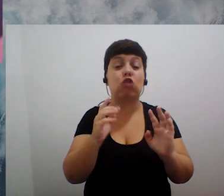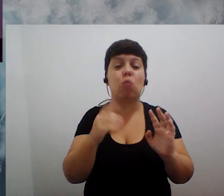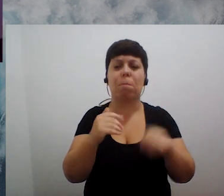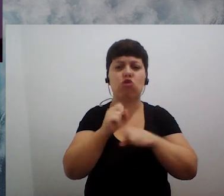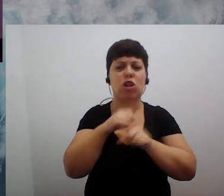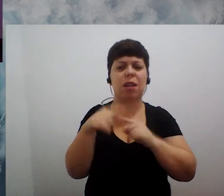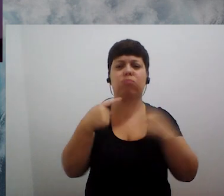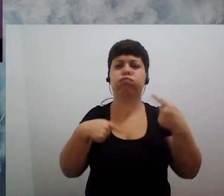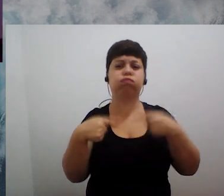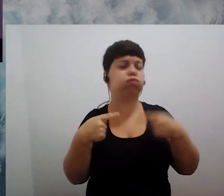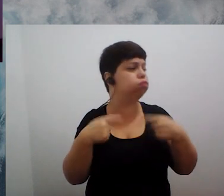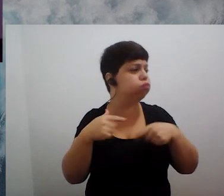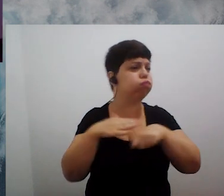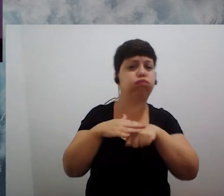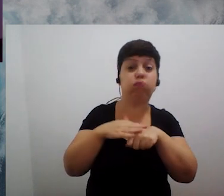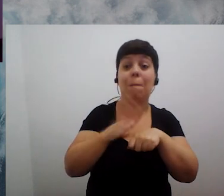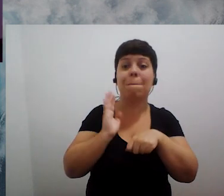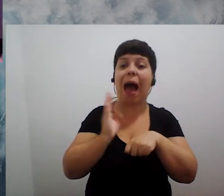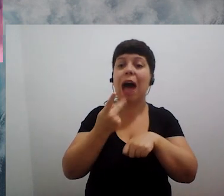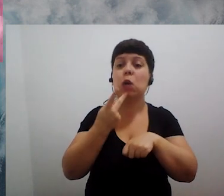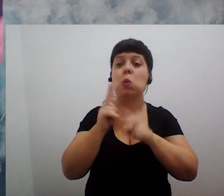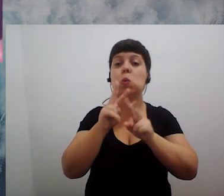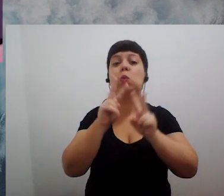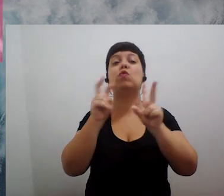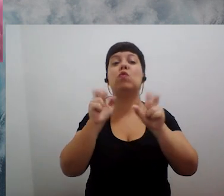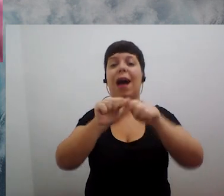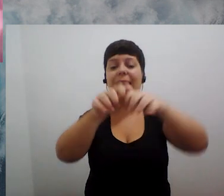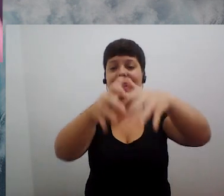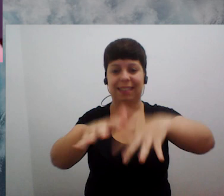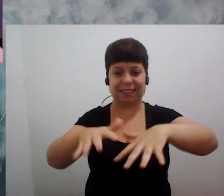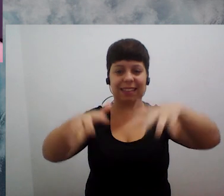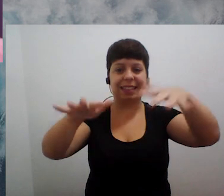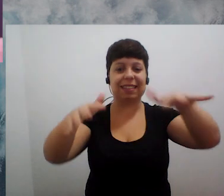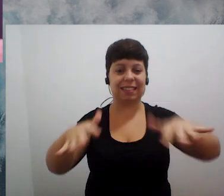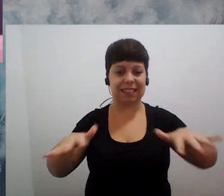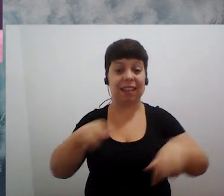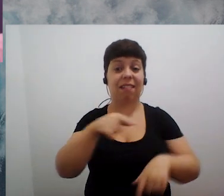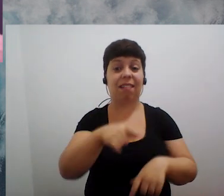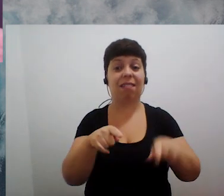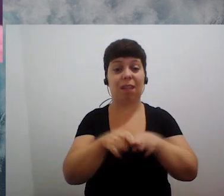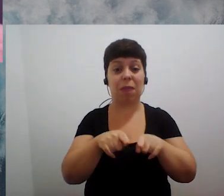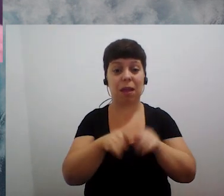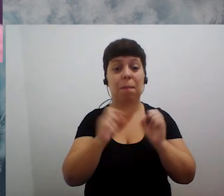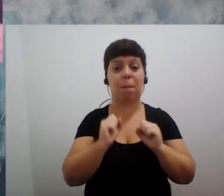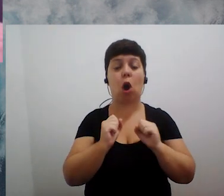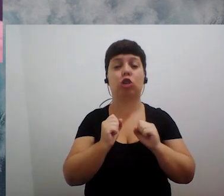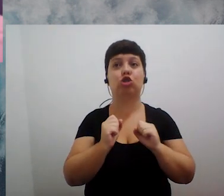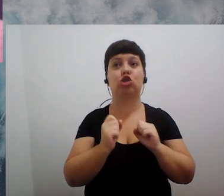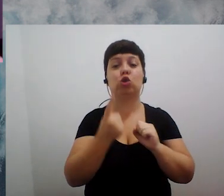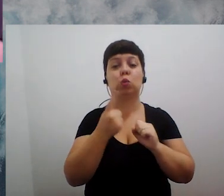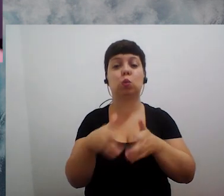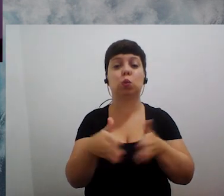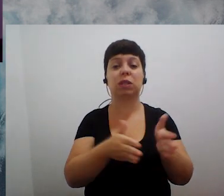das discussões da sociedade, incluindo a sua importância, a compreensão da sua importância e de que forma ele pode ser